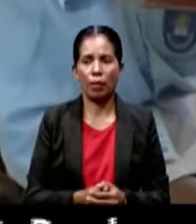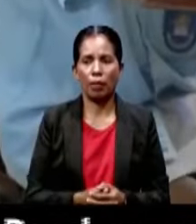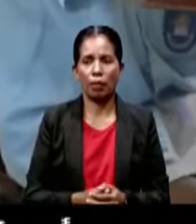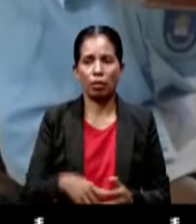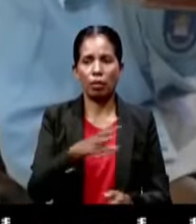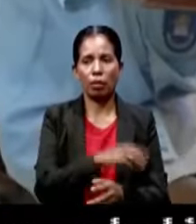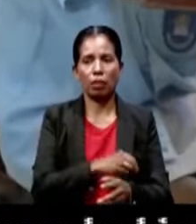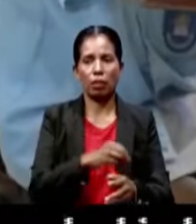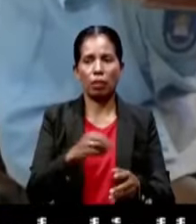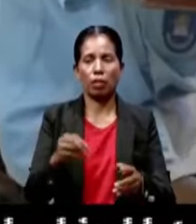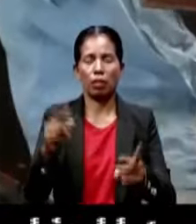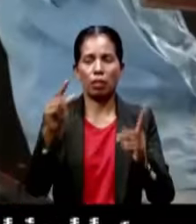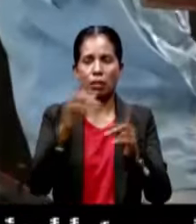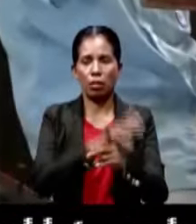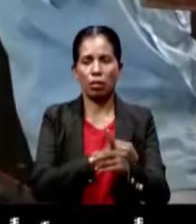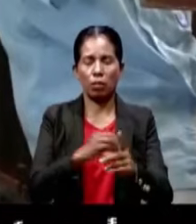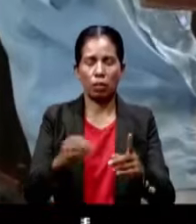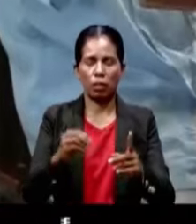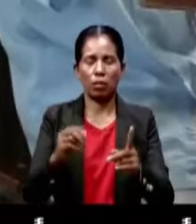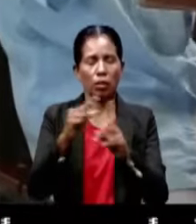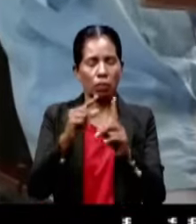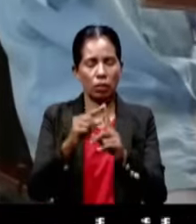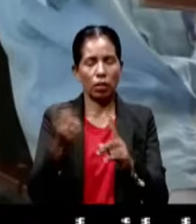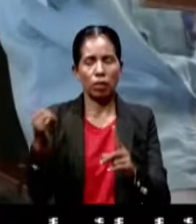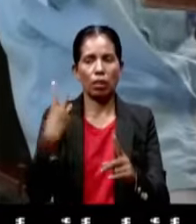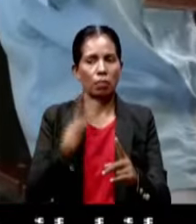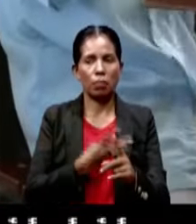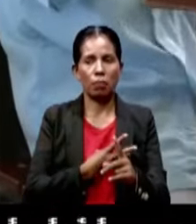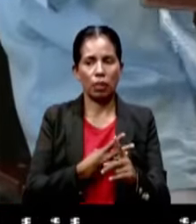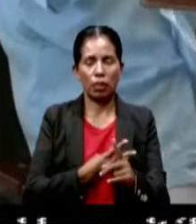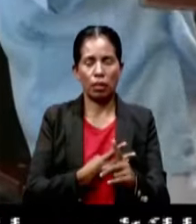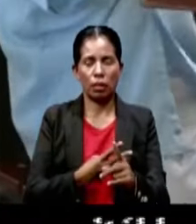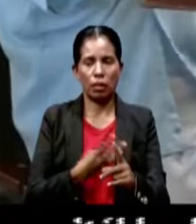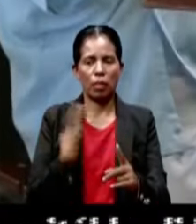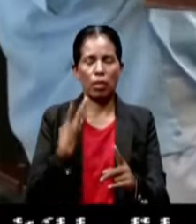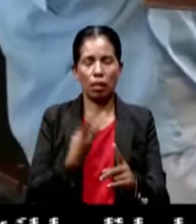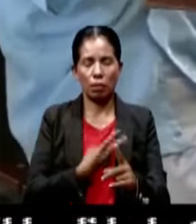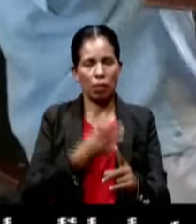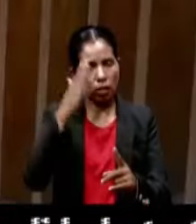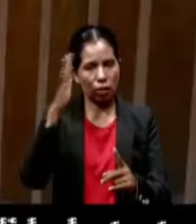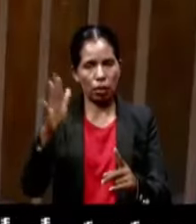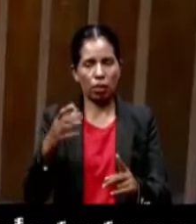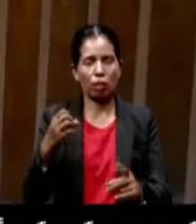kompre. Mahela tau. Hatau tamba sira husa la profesor sira kati.